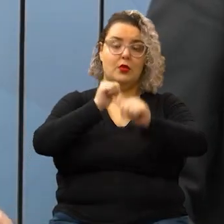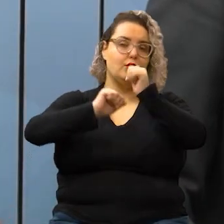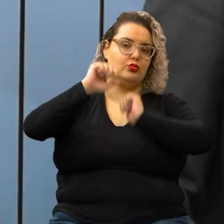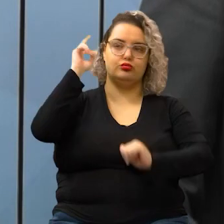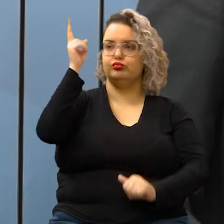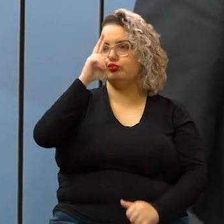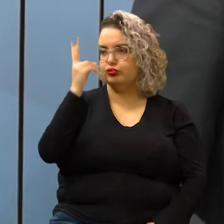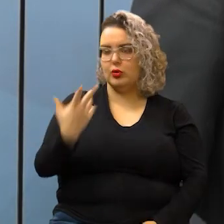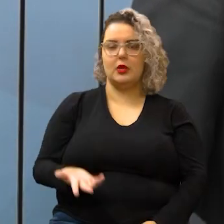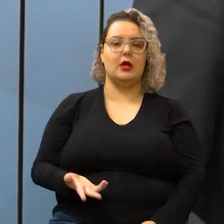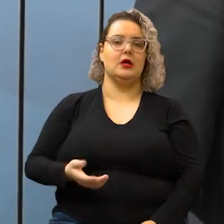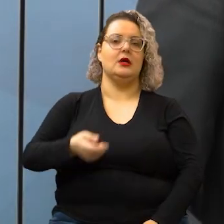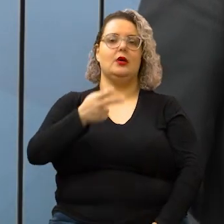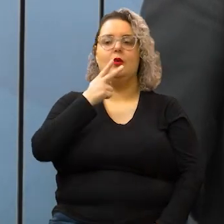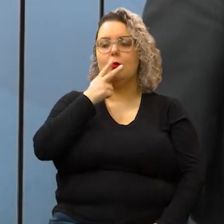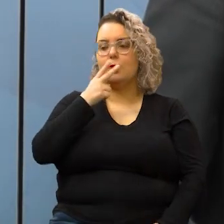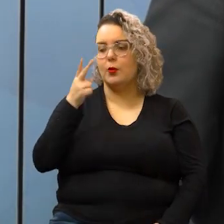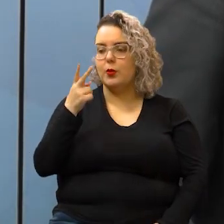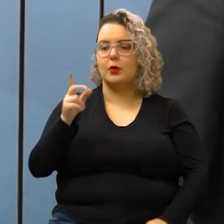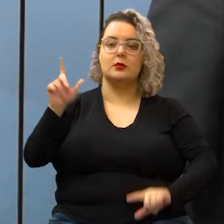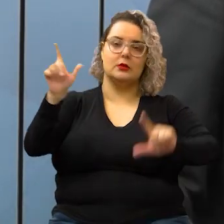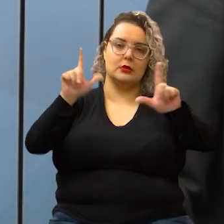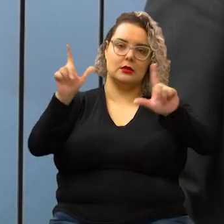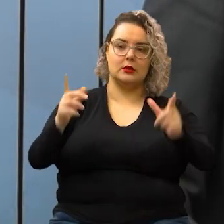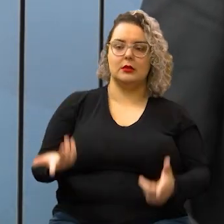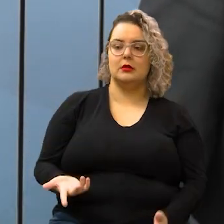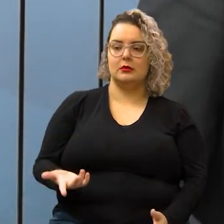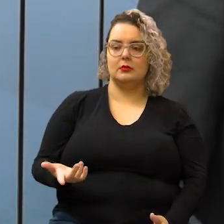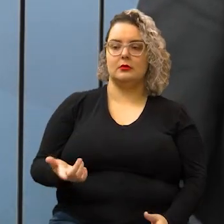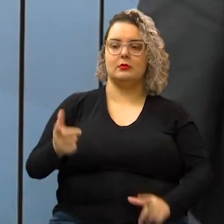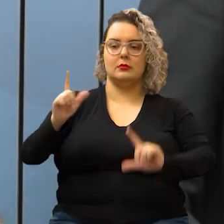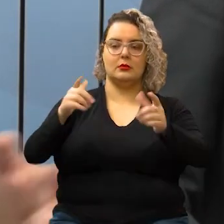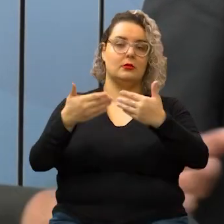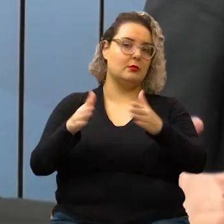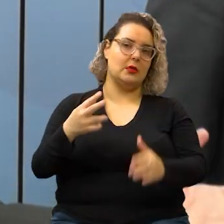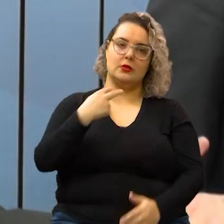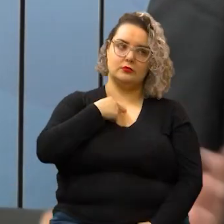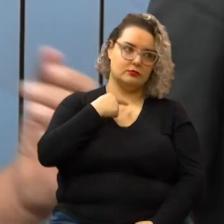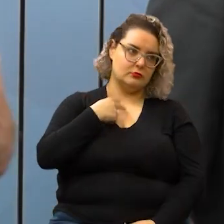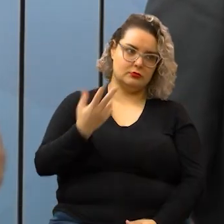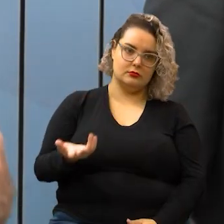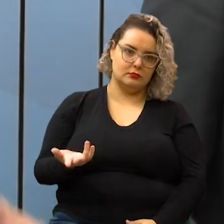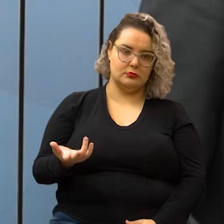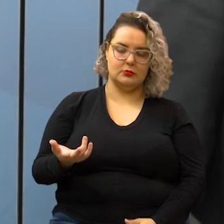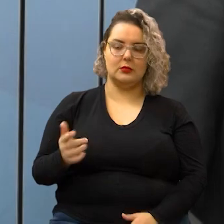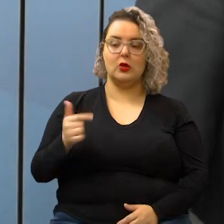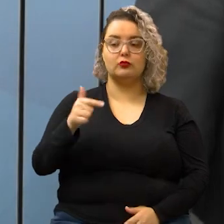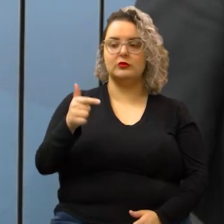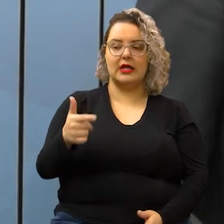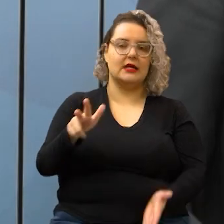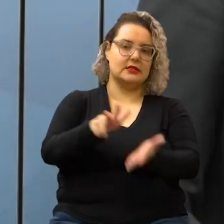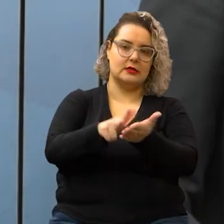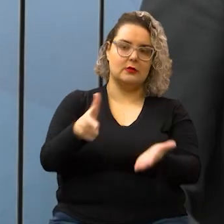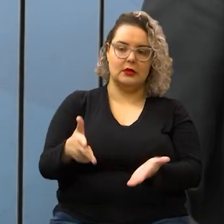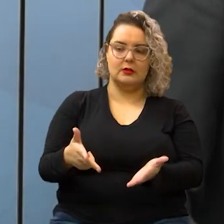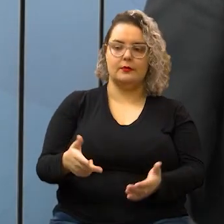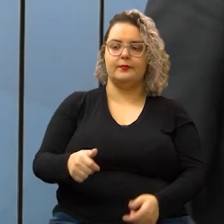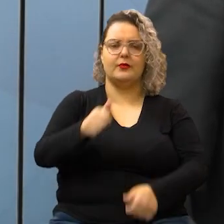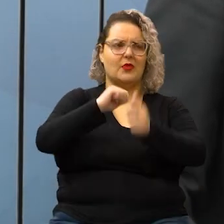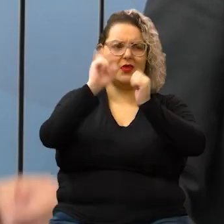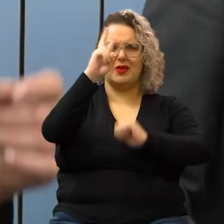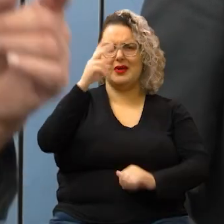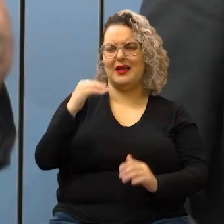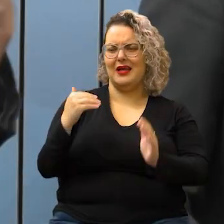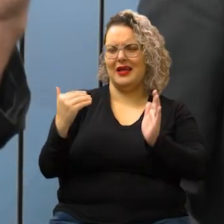alcoólica, cigarro, na televisão. Como TV aberta não tem. Do álcool é um problema porque a regulamentação fala até